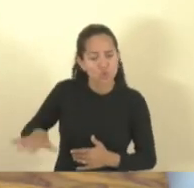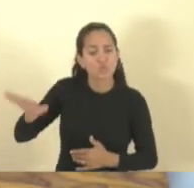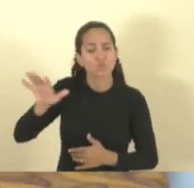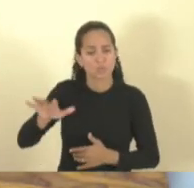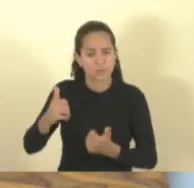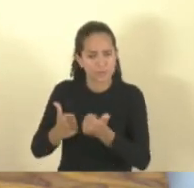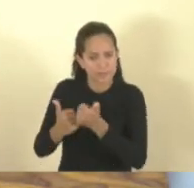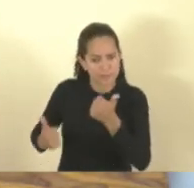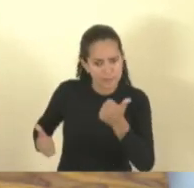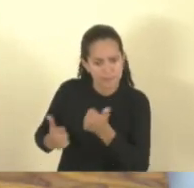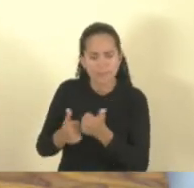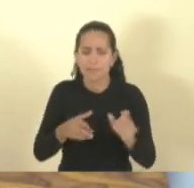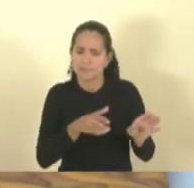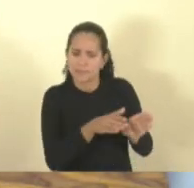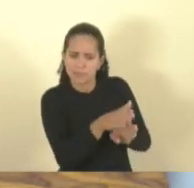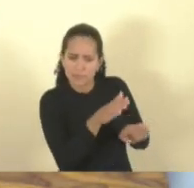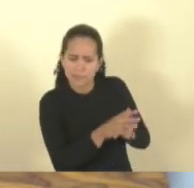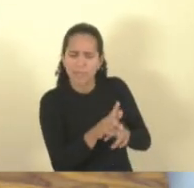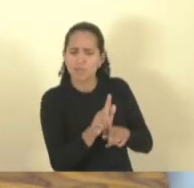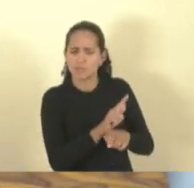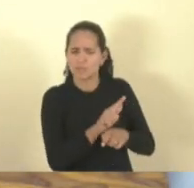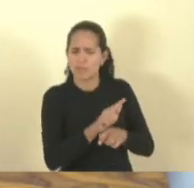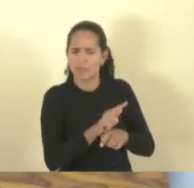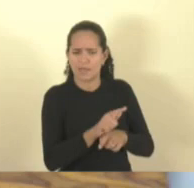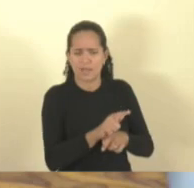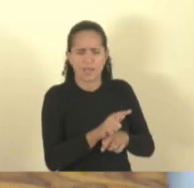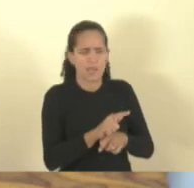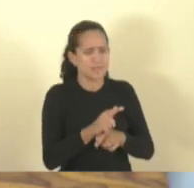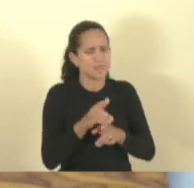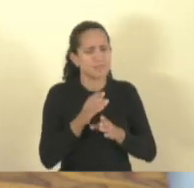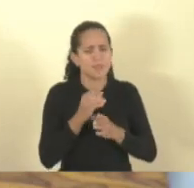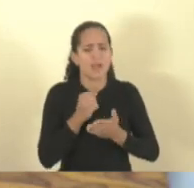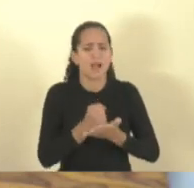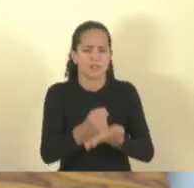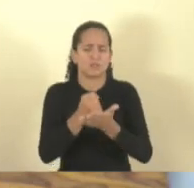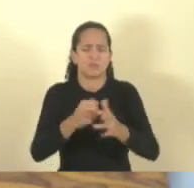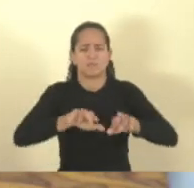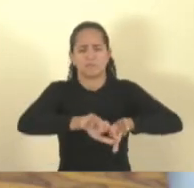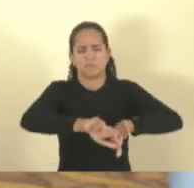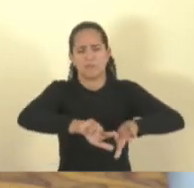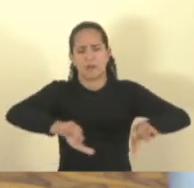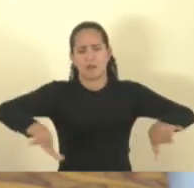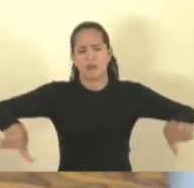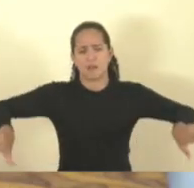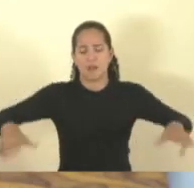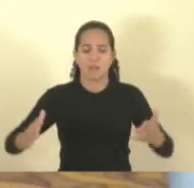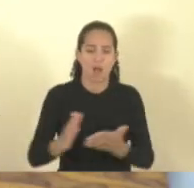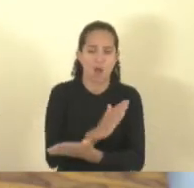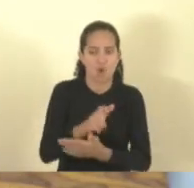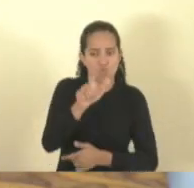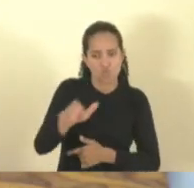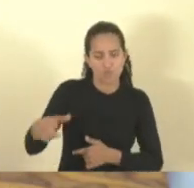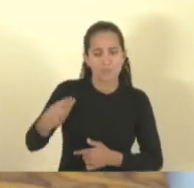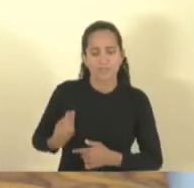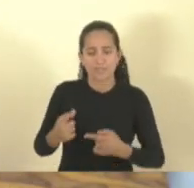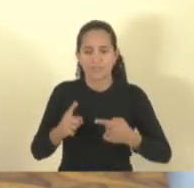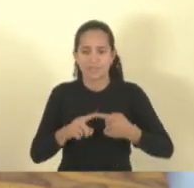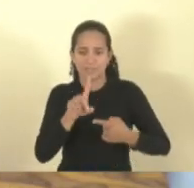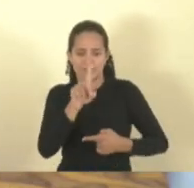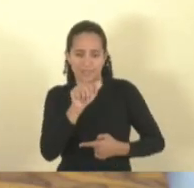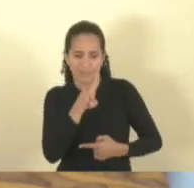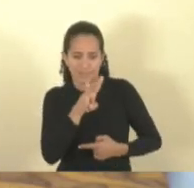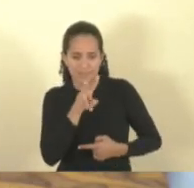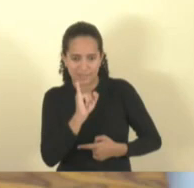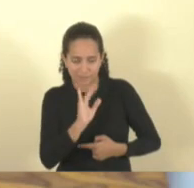diretorias, conselhos, gerências e assessorias. E aqui nós temos alguns deles. Davi Diniz vem da carreira